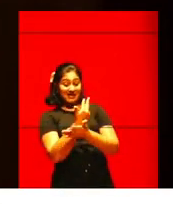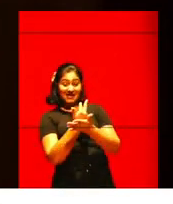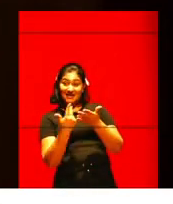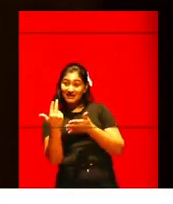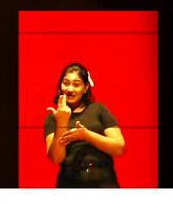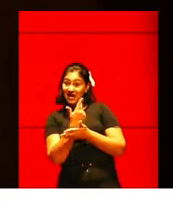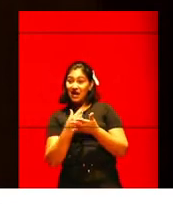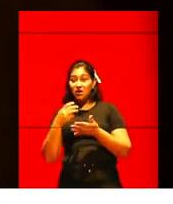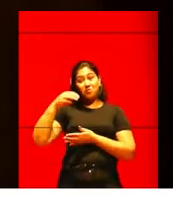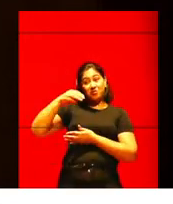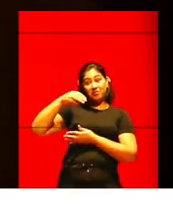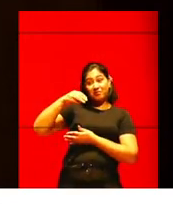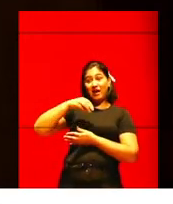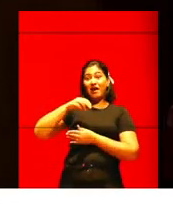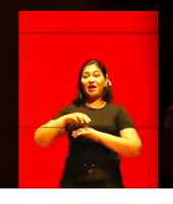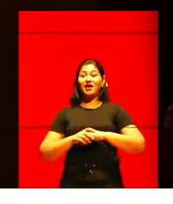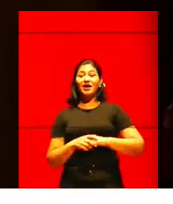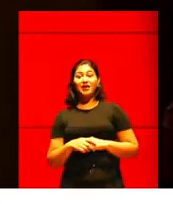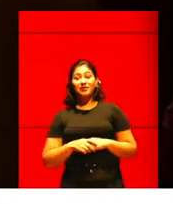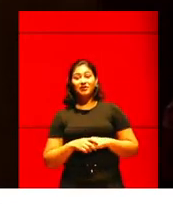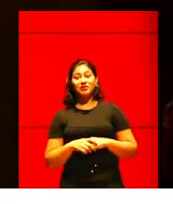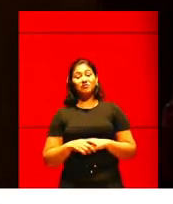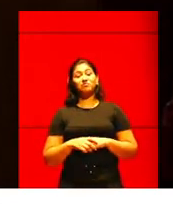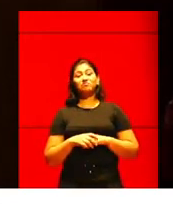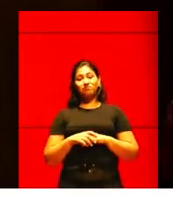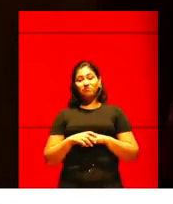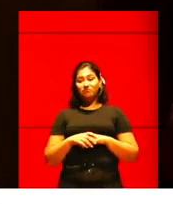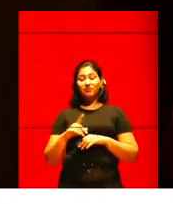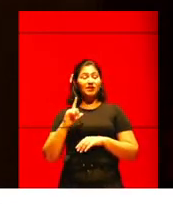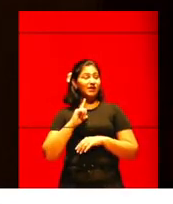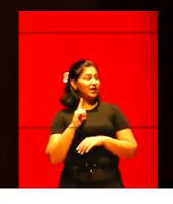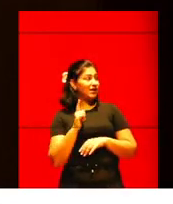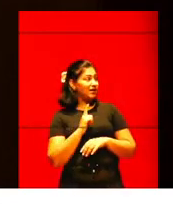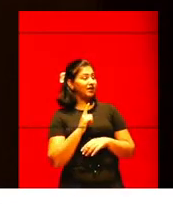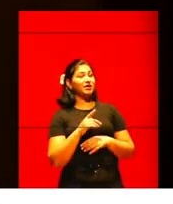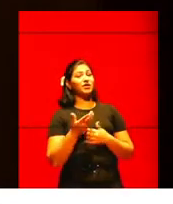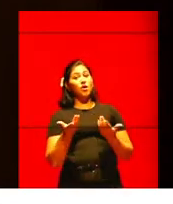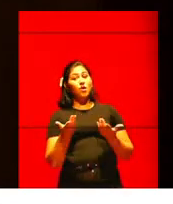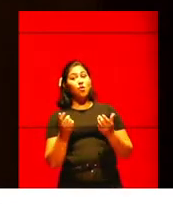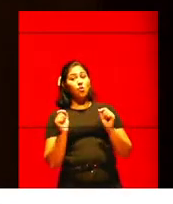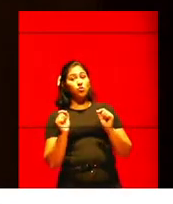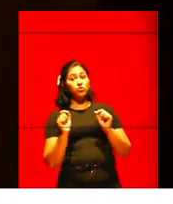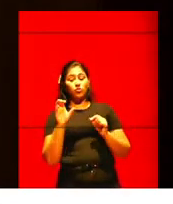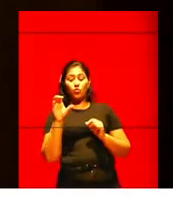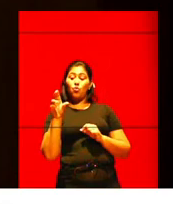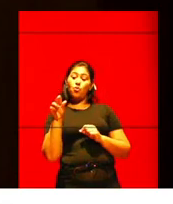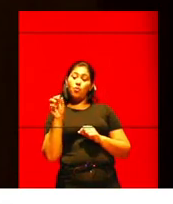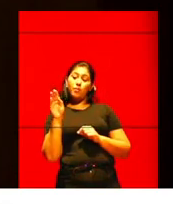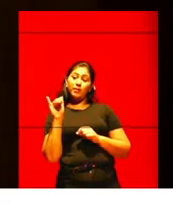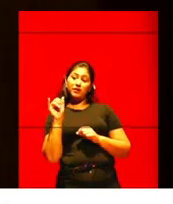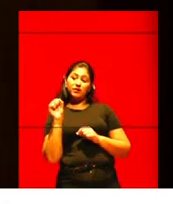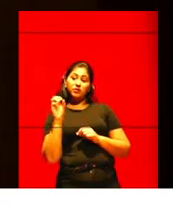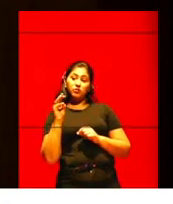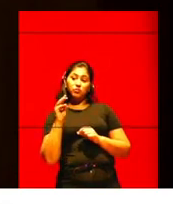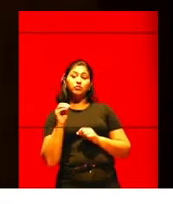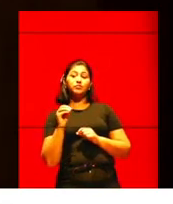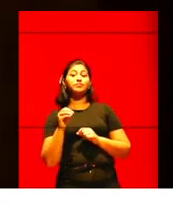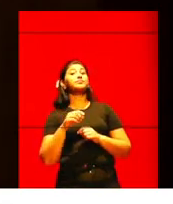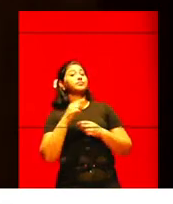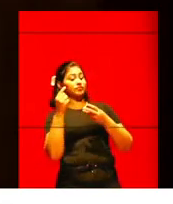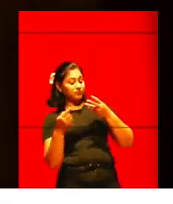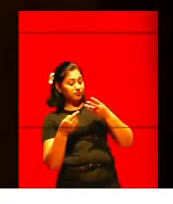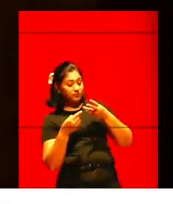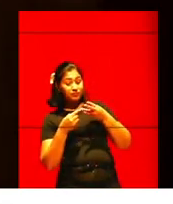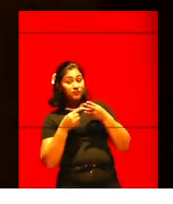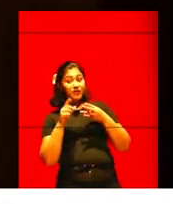Desenhos, matemáticos, geometrias vão estar aqui, ó. Onde? No cubismo. Dadaísmo.